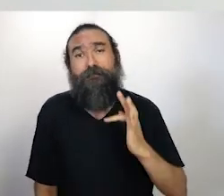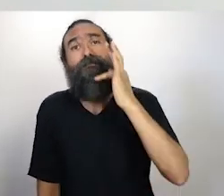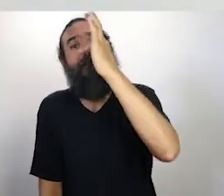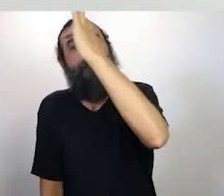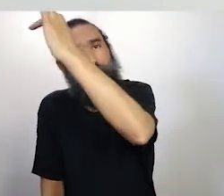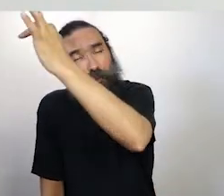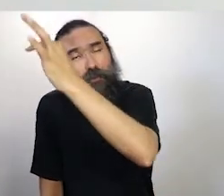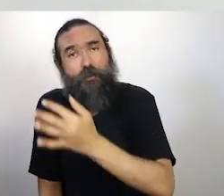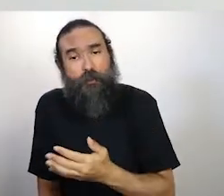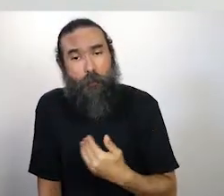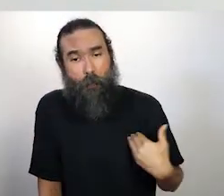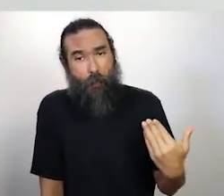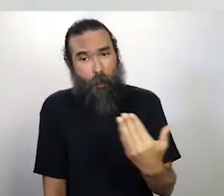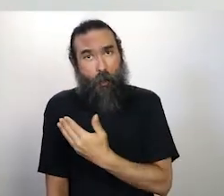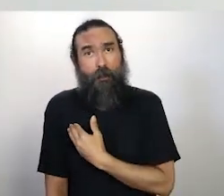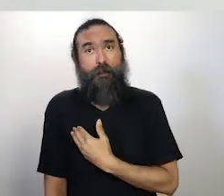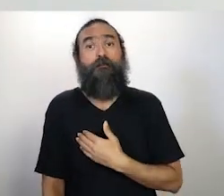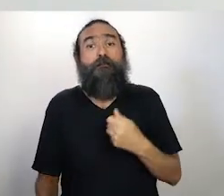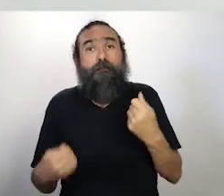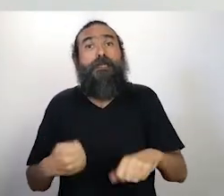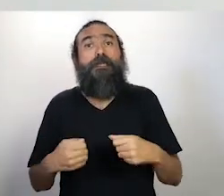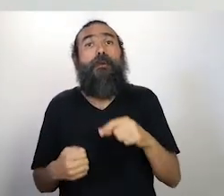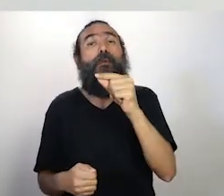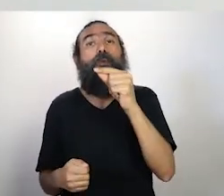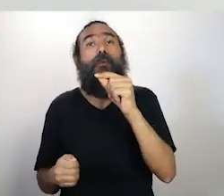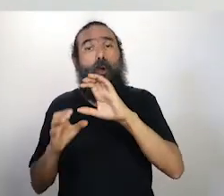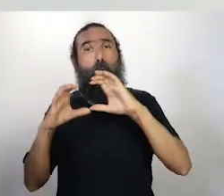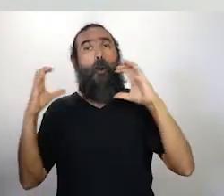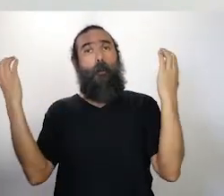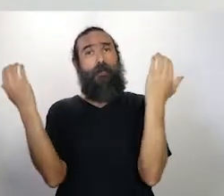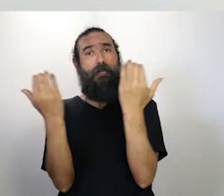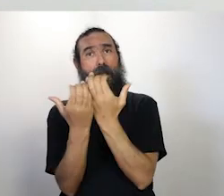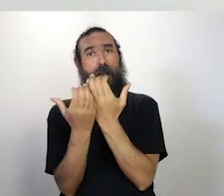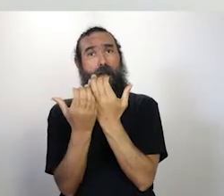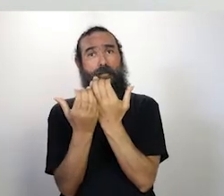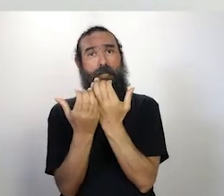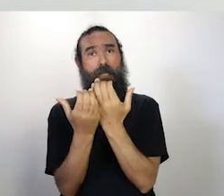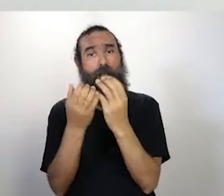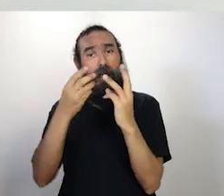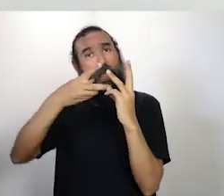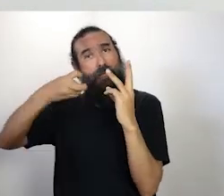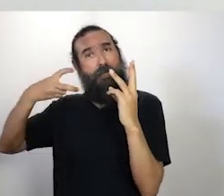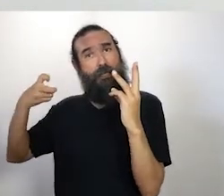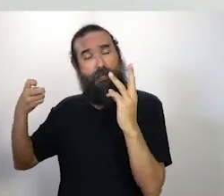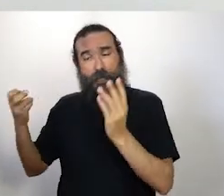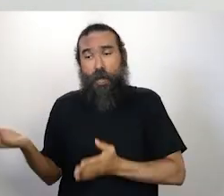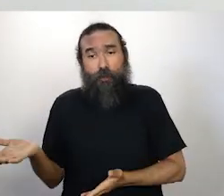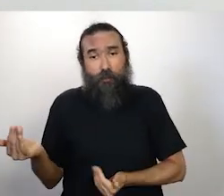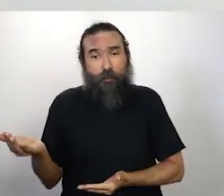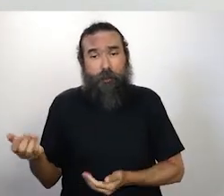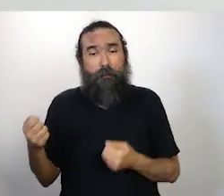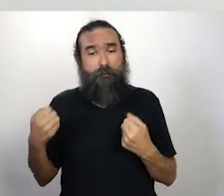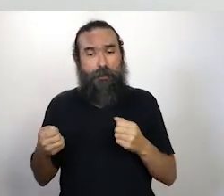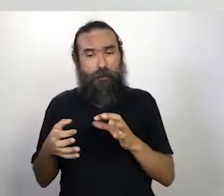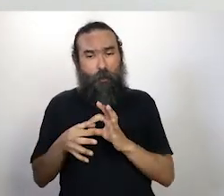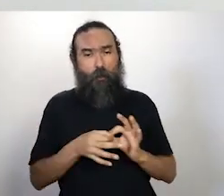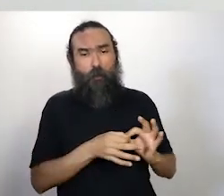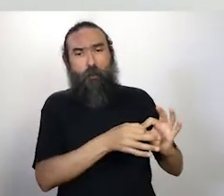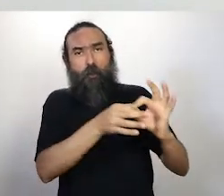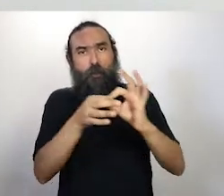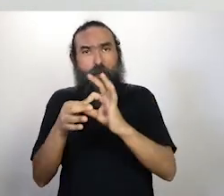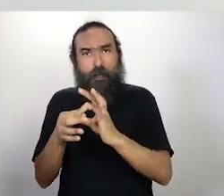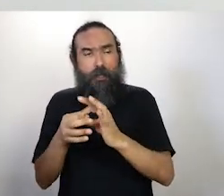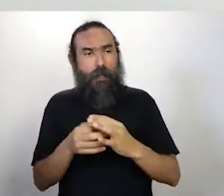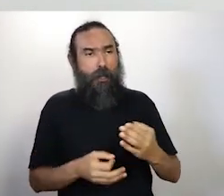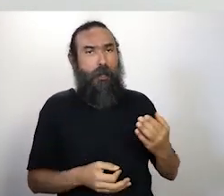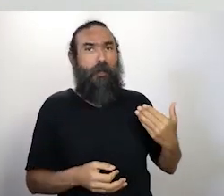Então, nós temos que, enquanto comunidade, enquanto povos indígenas, enquanto juventude, estar junto